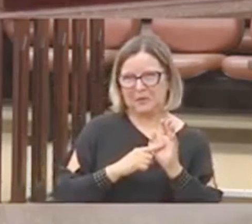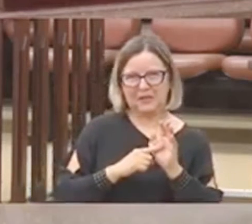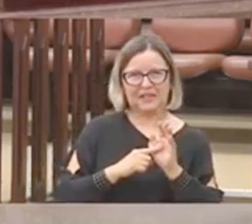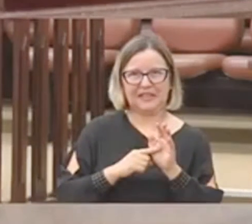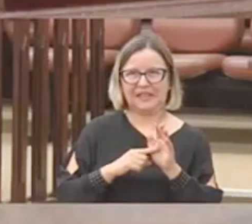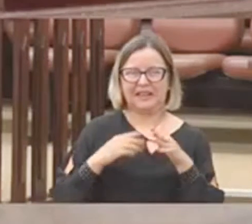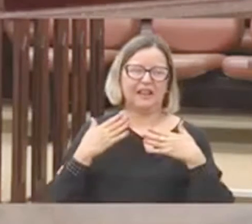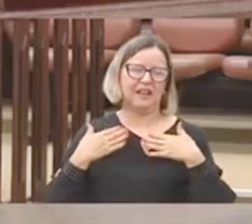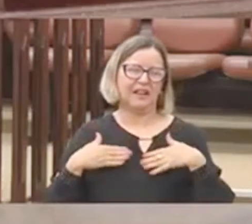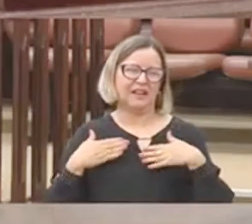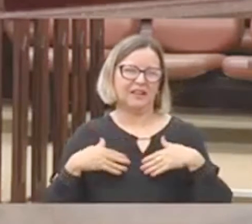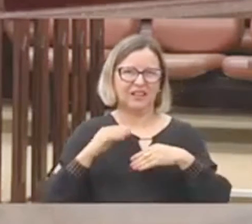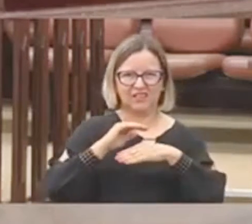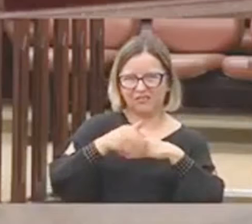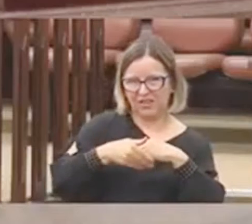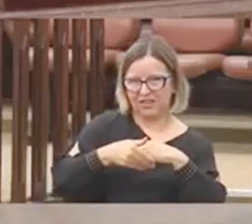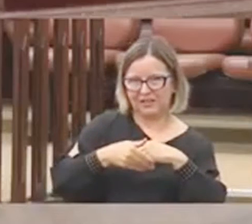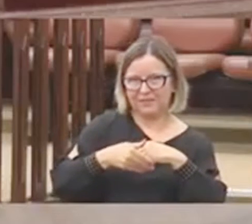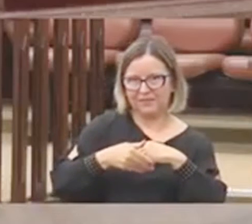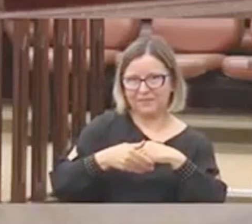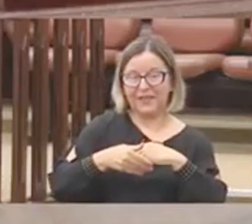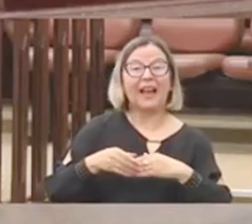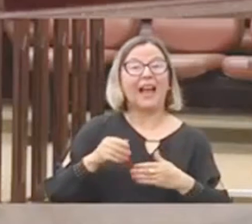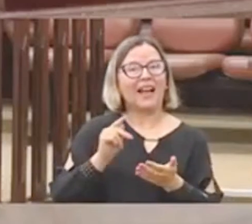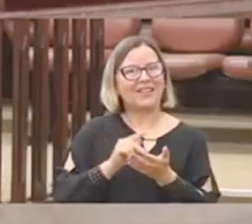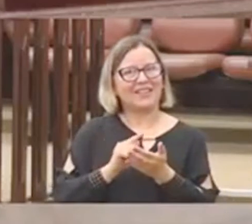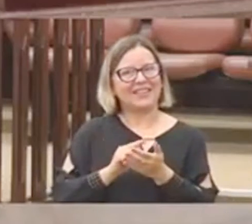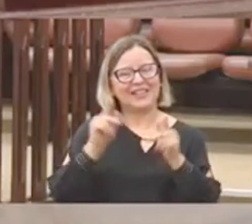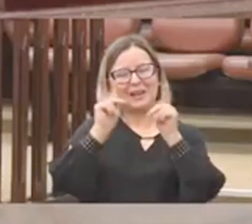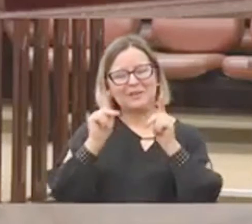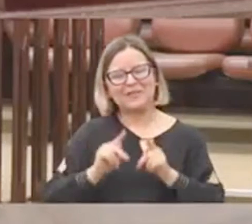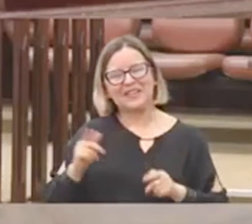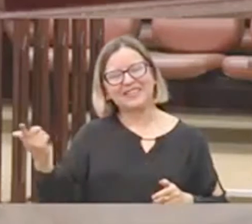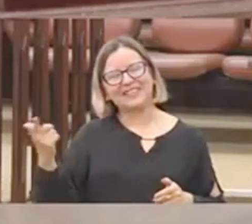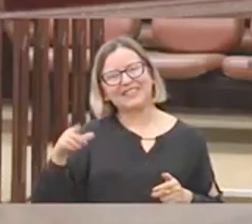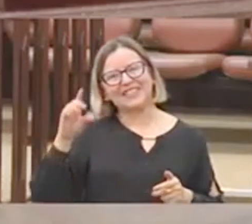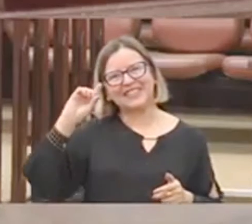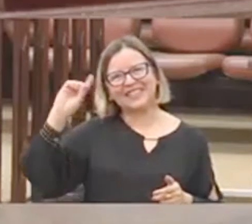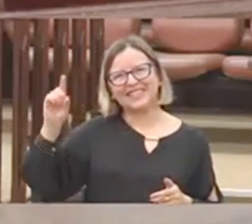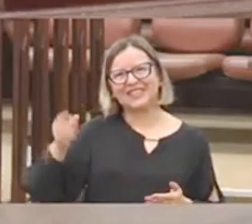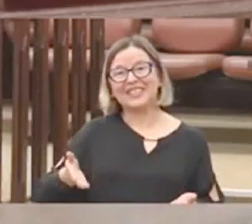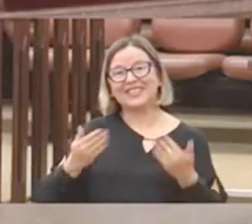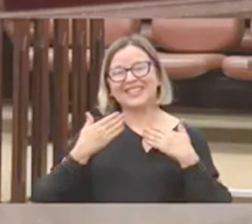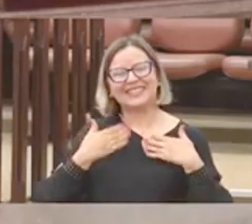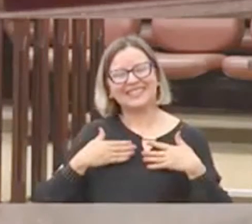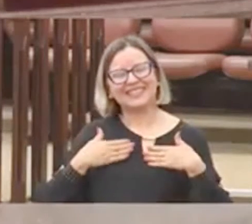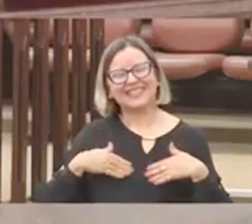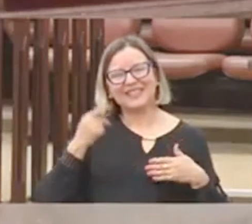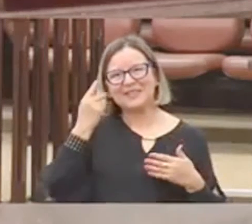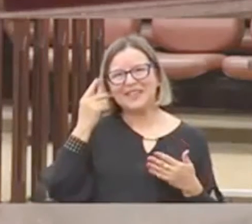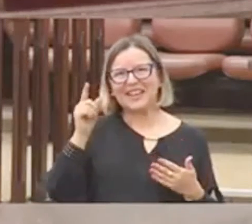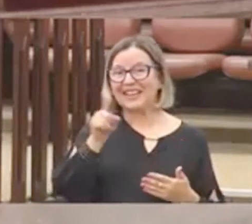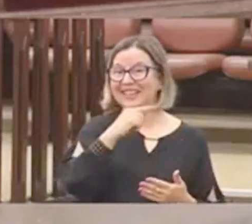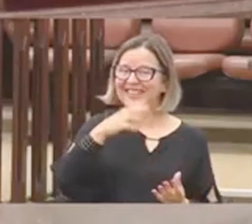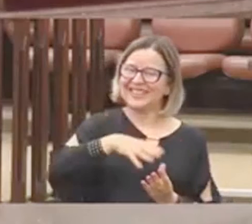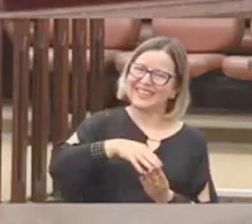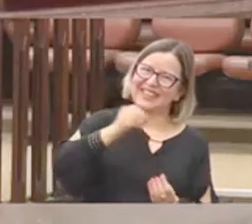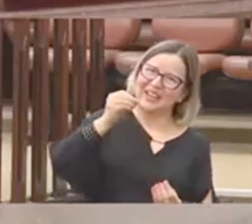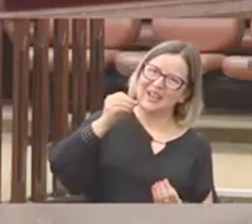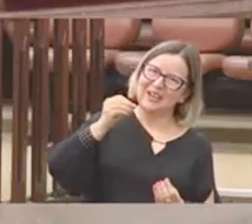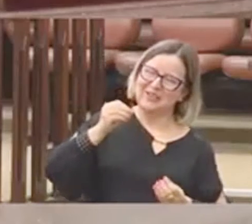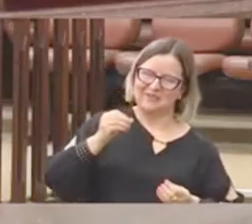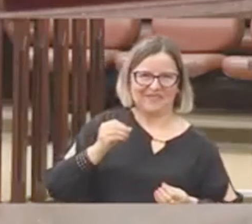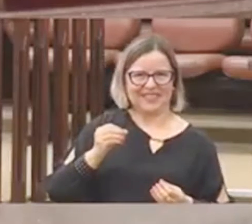paz é a que vem de Deus, trazendo descanso para as nossas almas e tratando de nossas inquietações